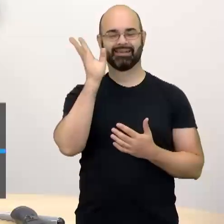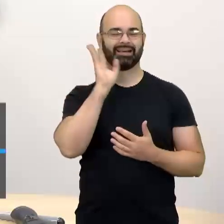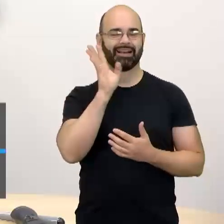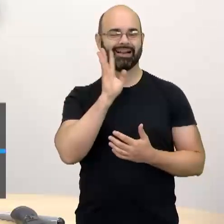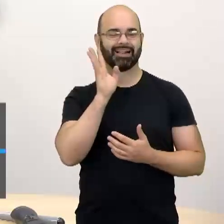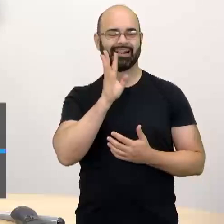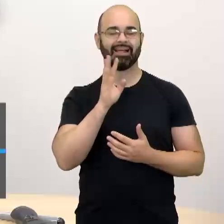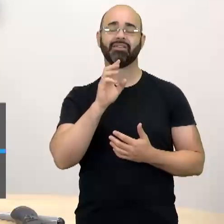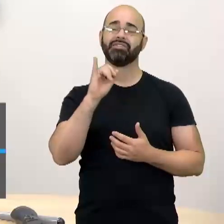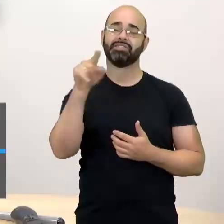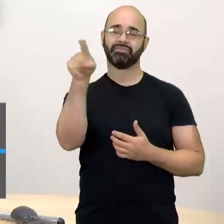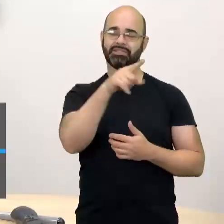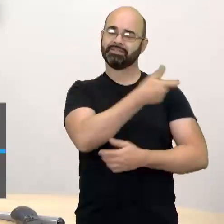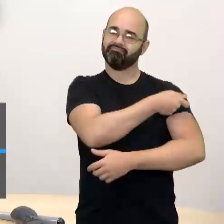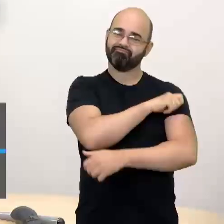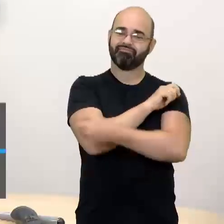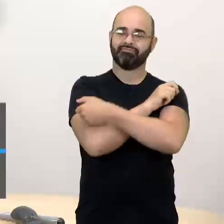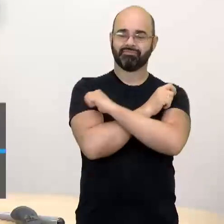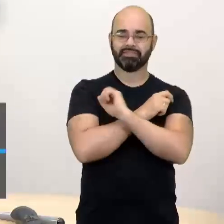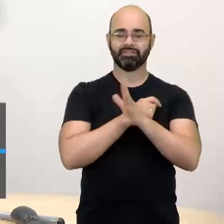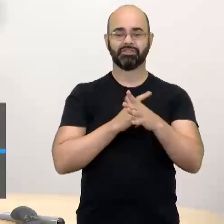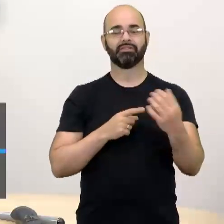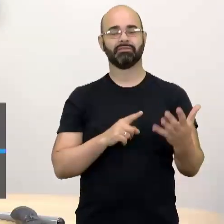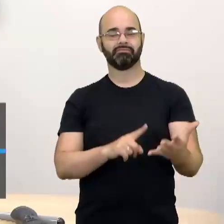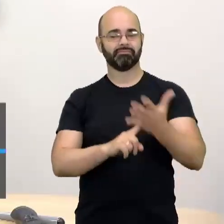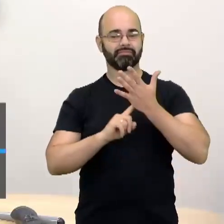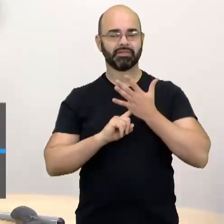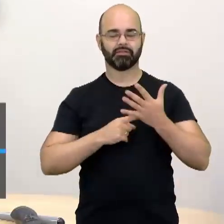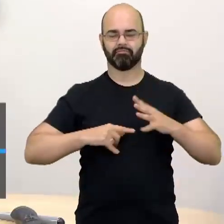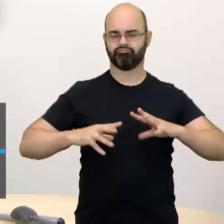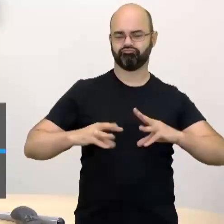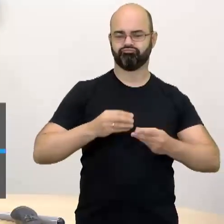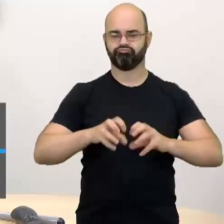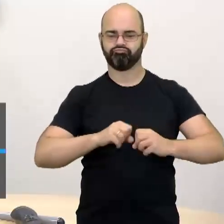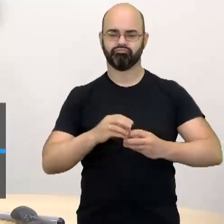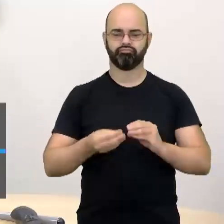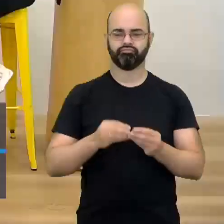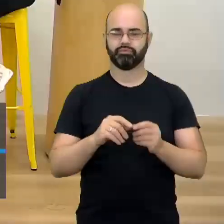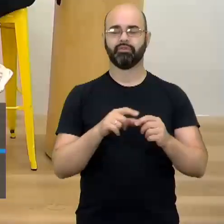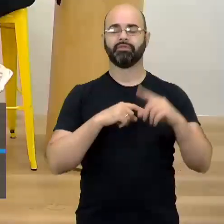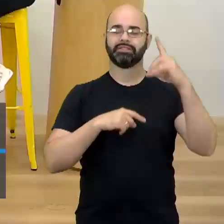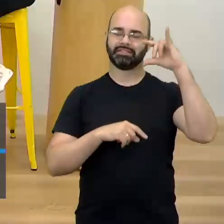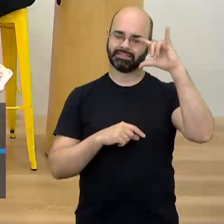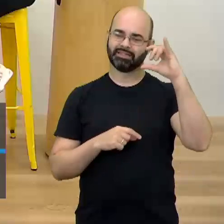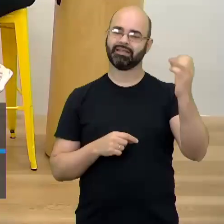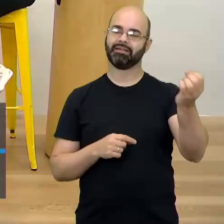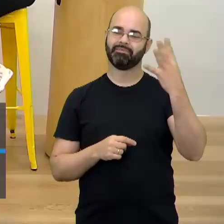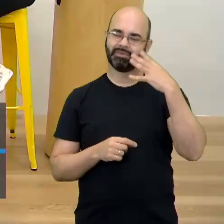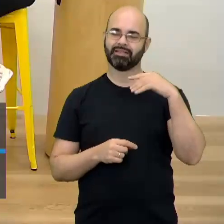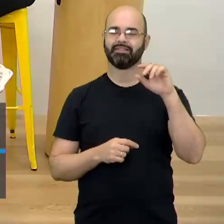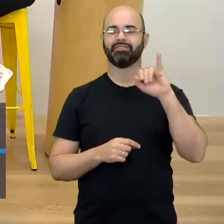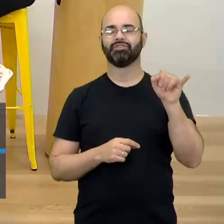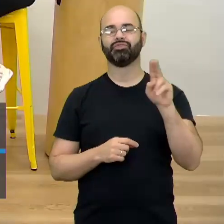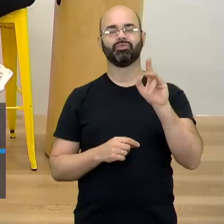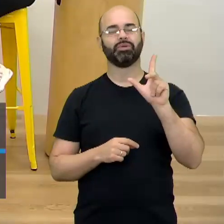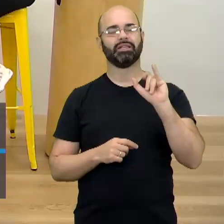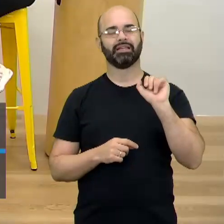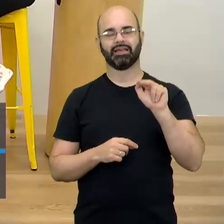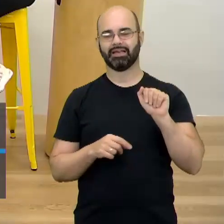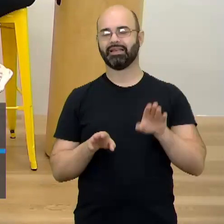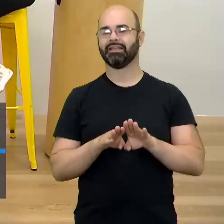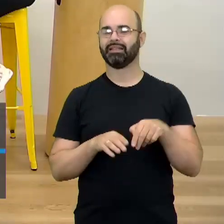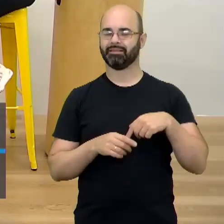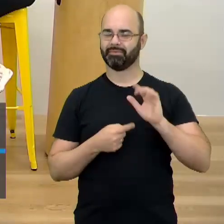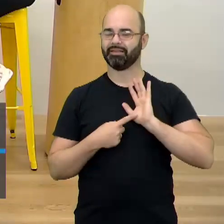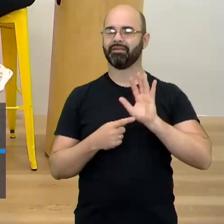quando vocês fizerem aí um mão na massa aí, vocês podem mandar, né? Pelo Instagram, né, Ju? Isso, tanto manda meu, lá. pode mandar da Juliana também, não tem problema.